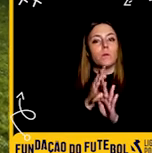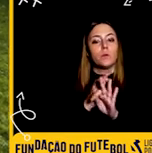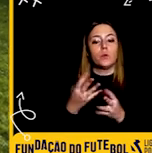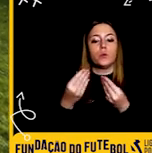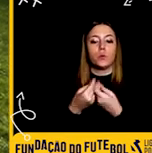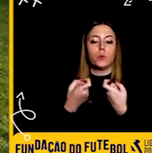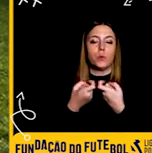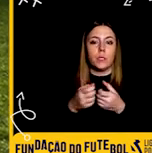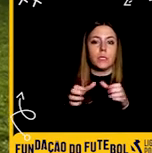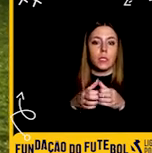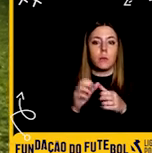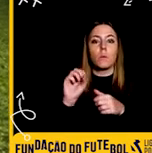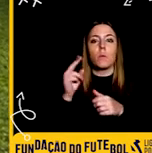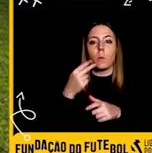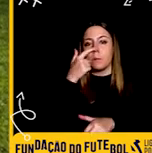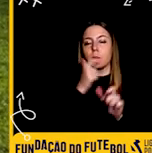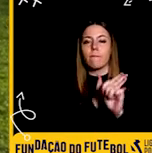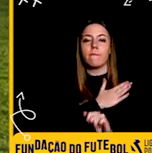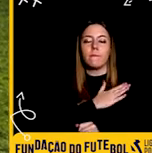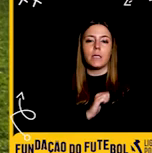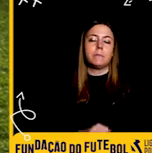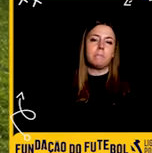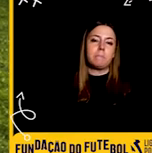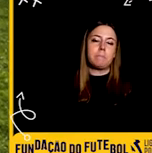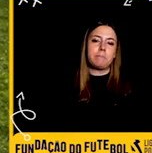golo com os teus companheiros de equipa ou com os teus adeptos?